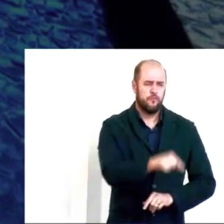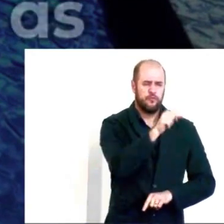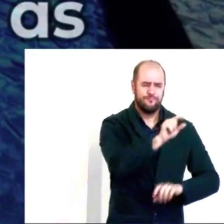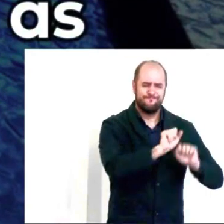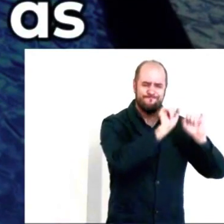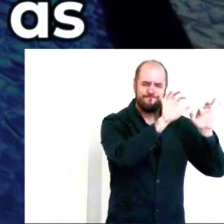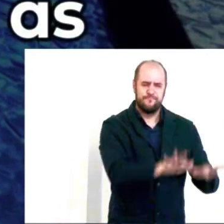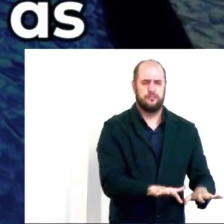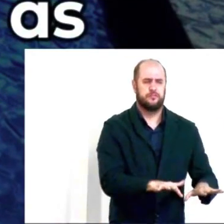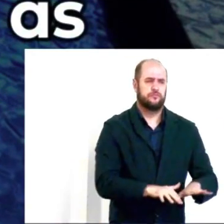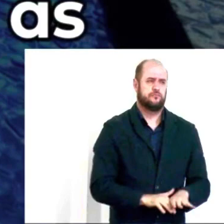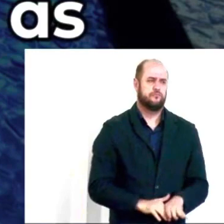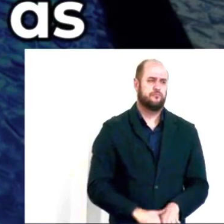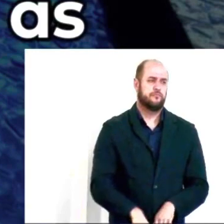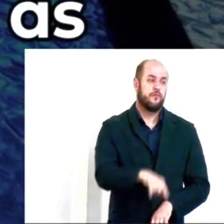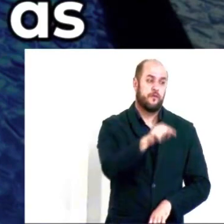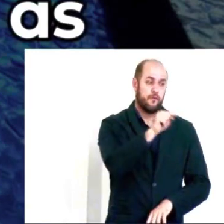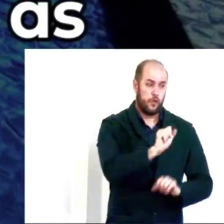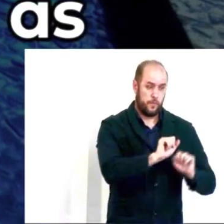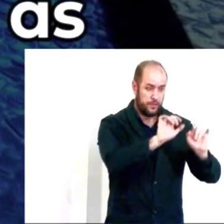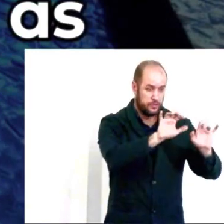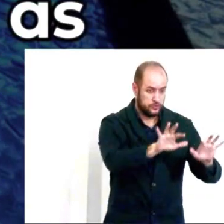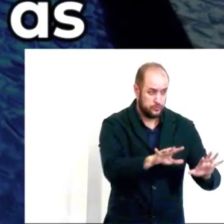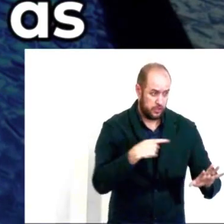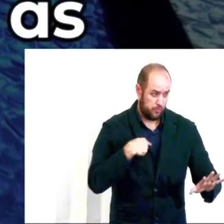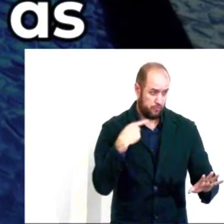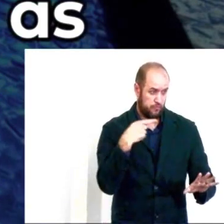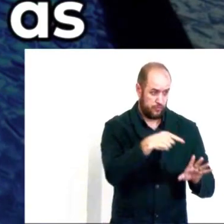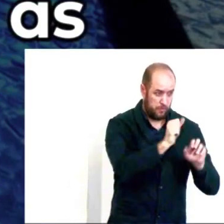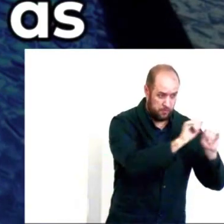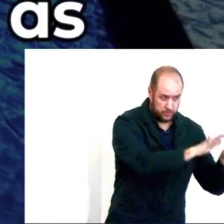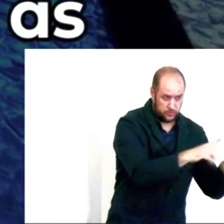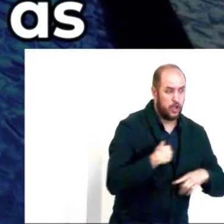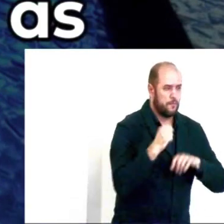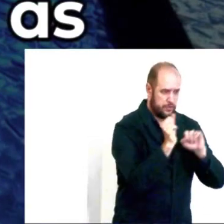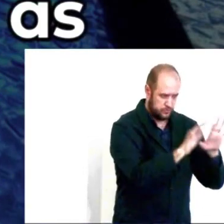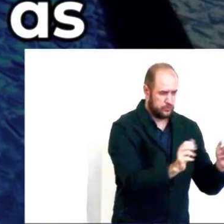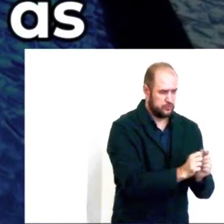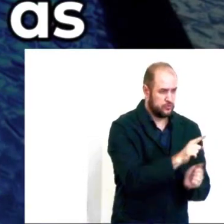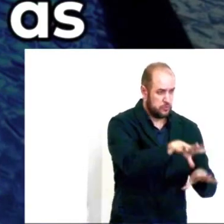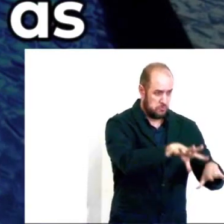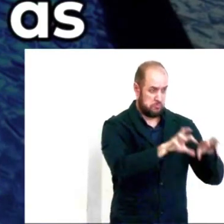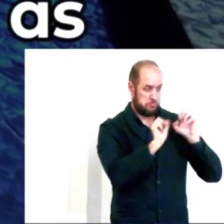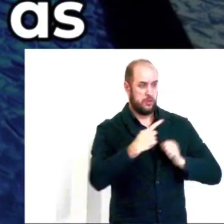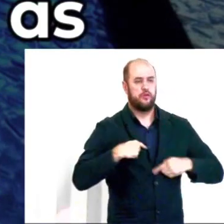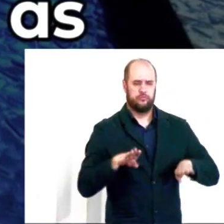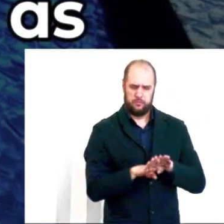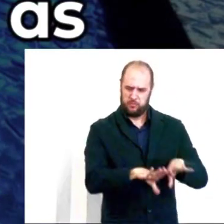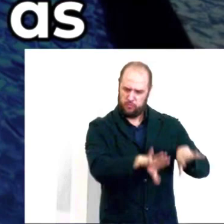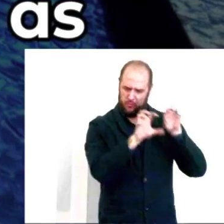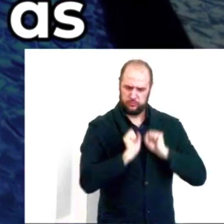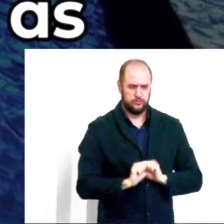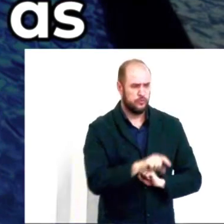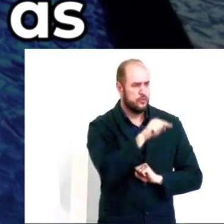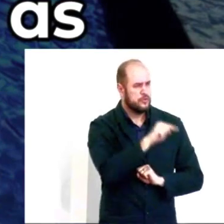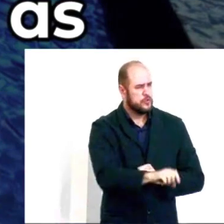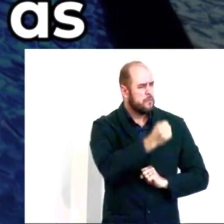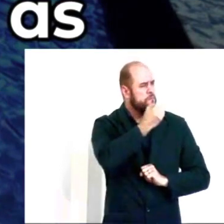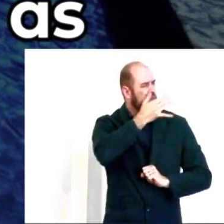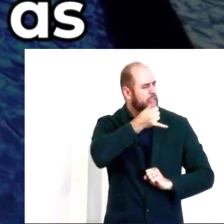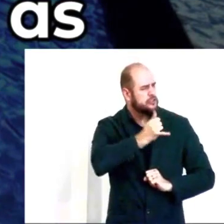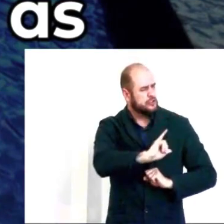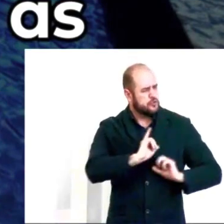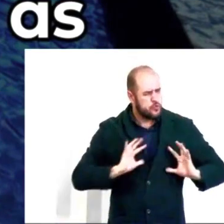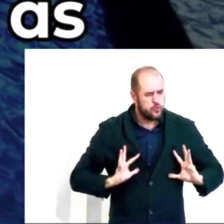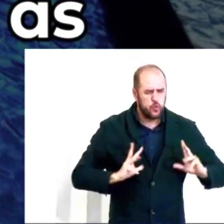bênção. Abençoarei os que te abençoarem, amaldiçoarei os que te amaldiçoarem. Em ti serão